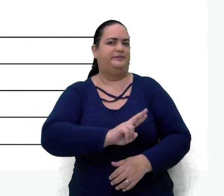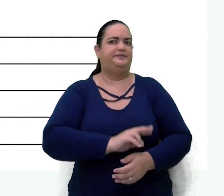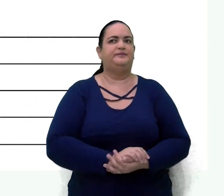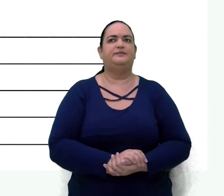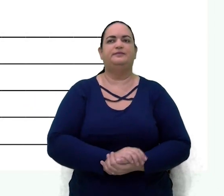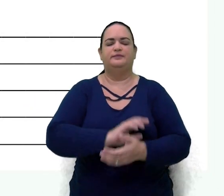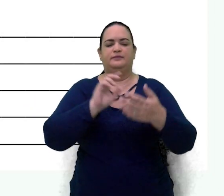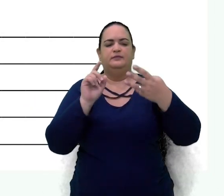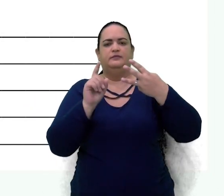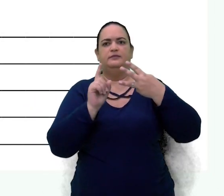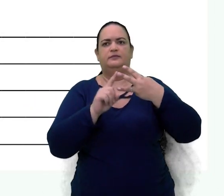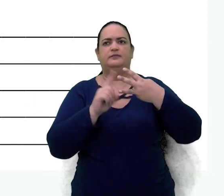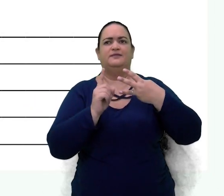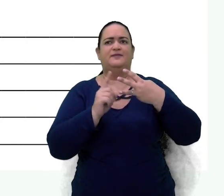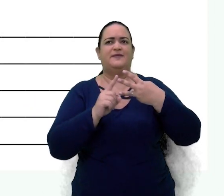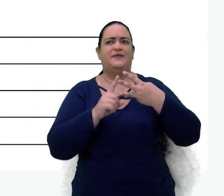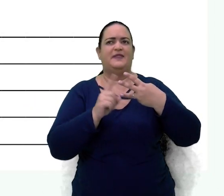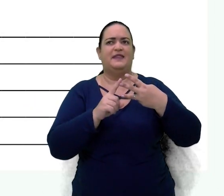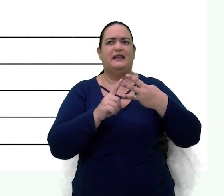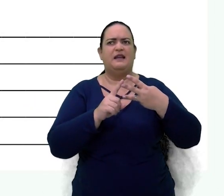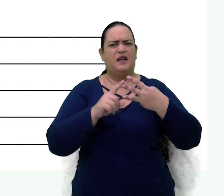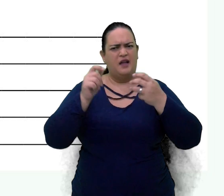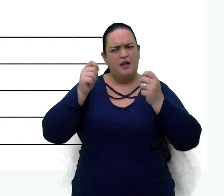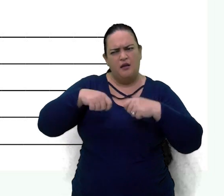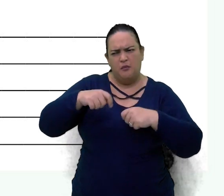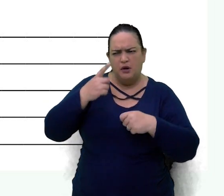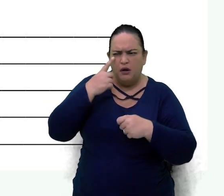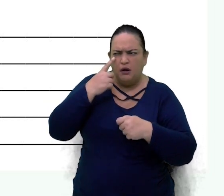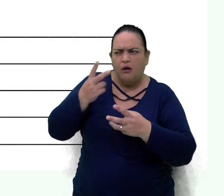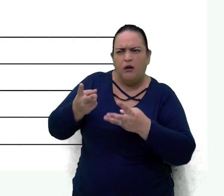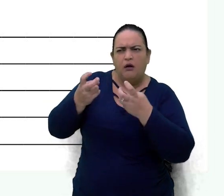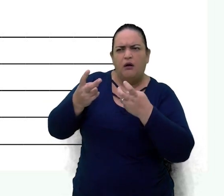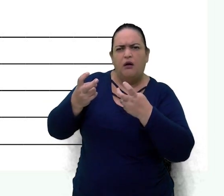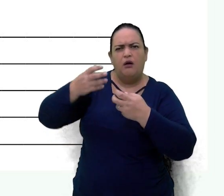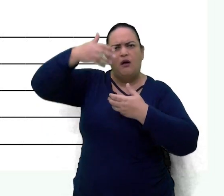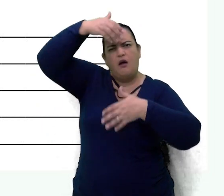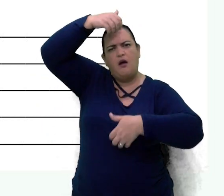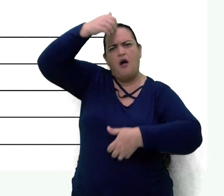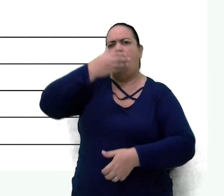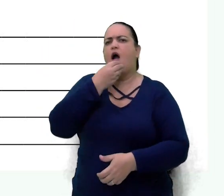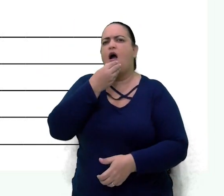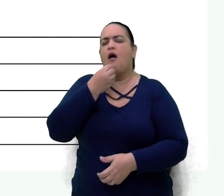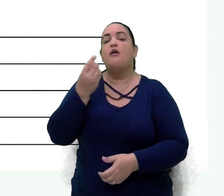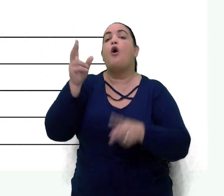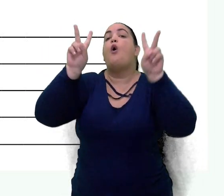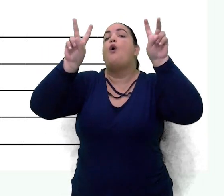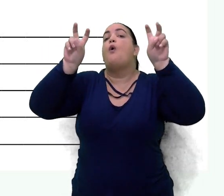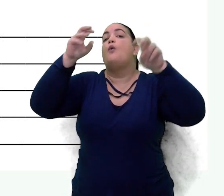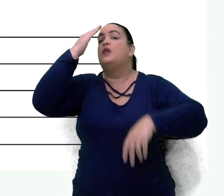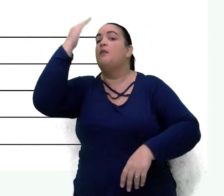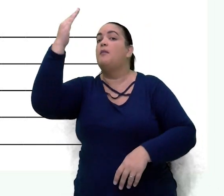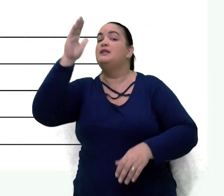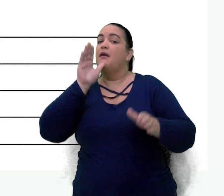Na segunda questão, é possível perceber no filme O Macaco Homem que o tema principal refere-se ao